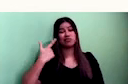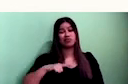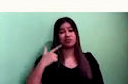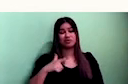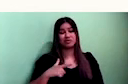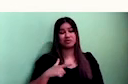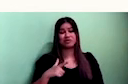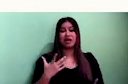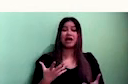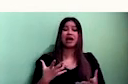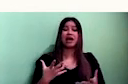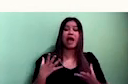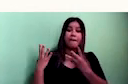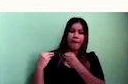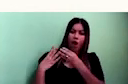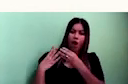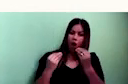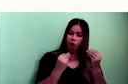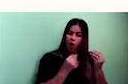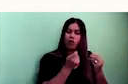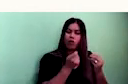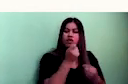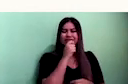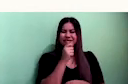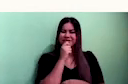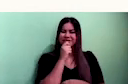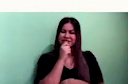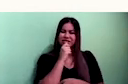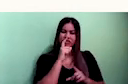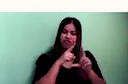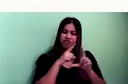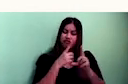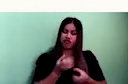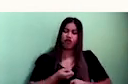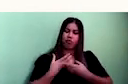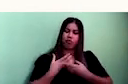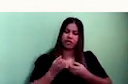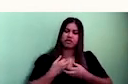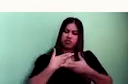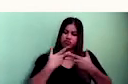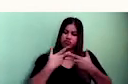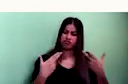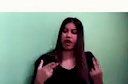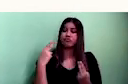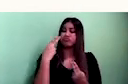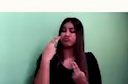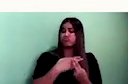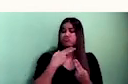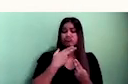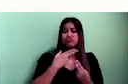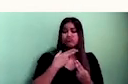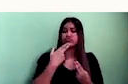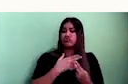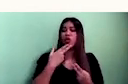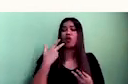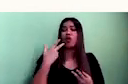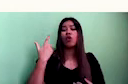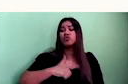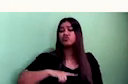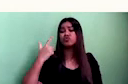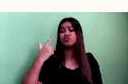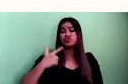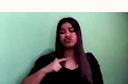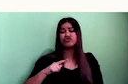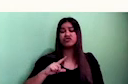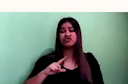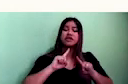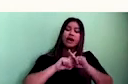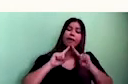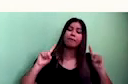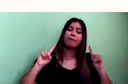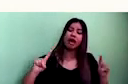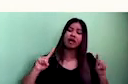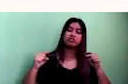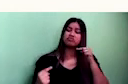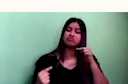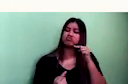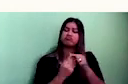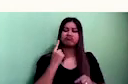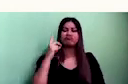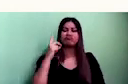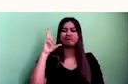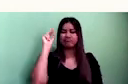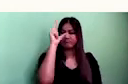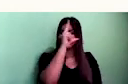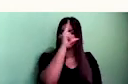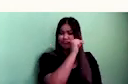tantas práticas ainda codificadas, né, no SUS. Então todas as outras existiam, mas eram complementares e não estavam listadas, por isso que o